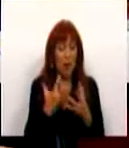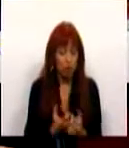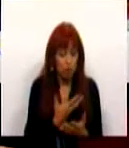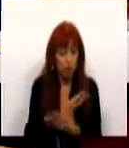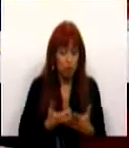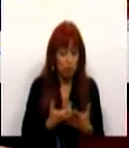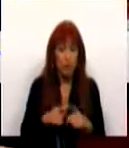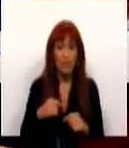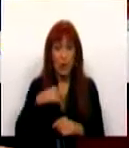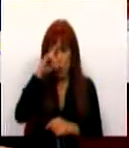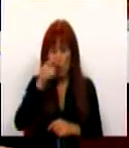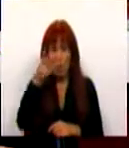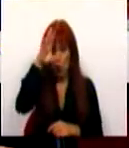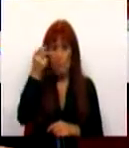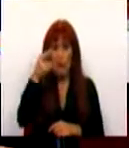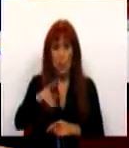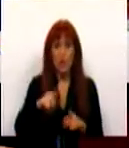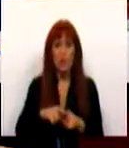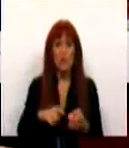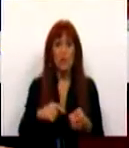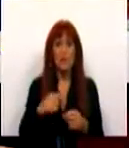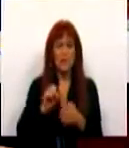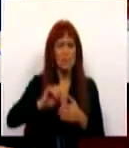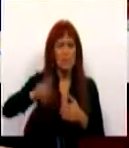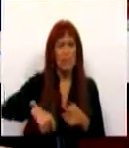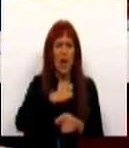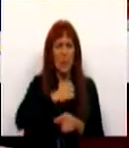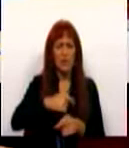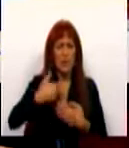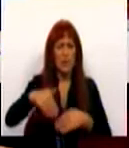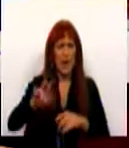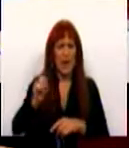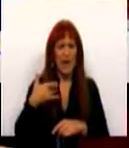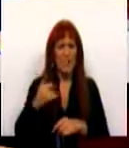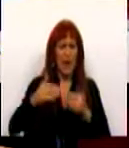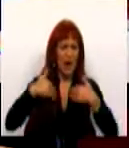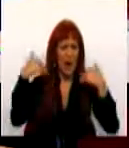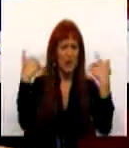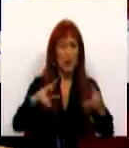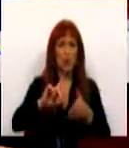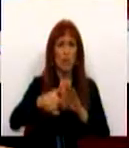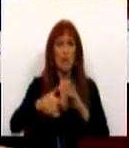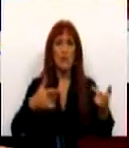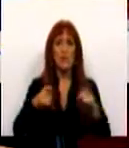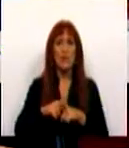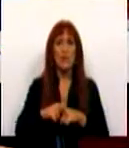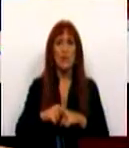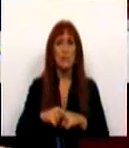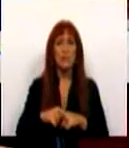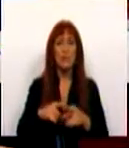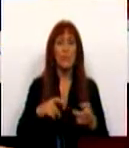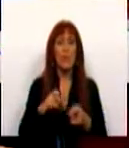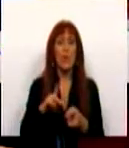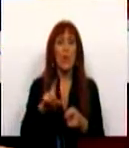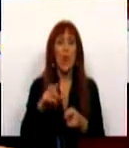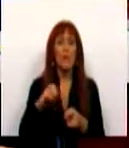aqui que o anterior Governo eliminou e autorizou que a EDP abandonasse o projeto muito da barragem obrigado, do Alvito.